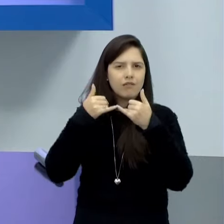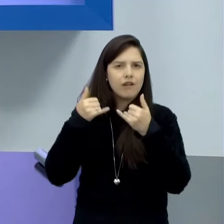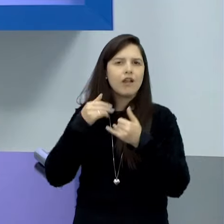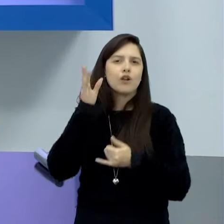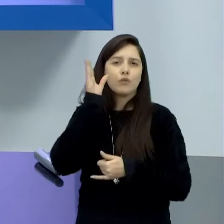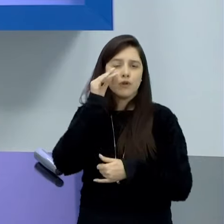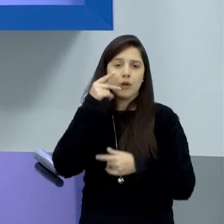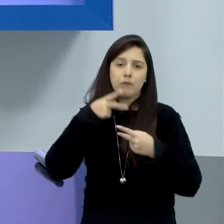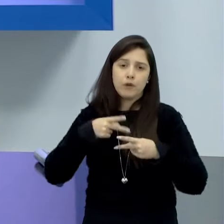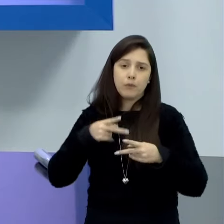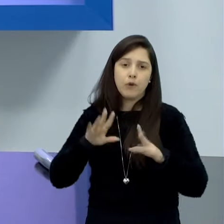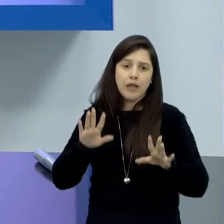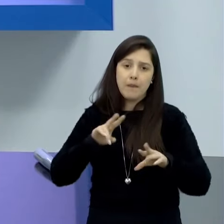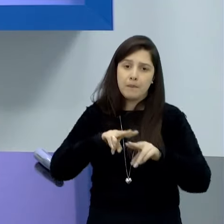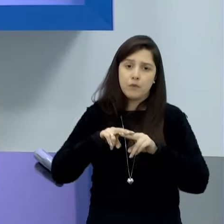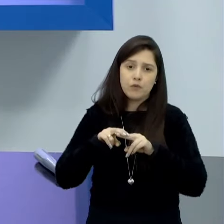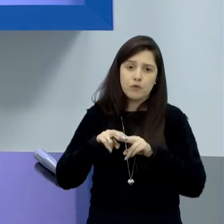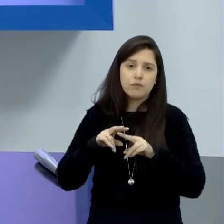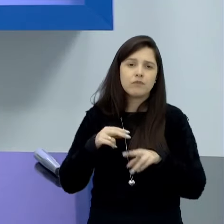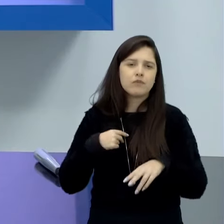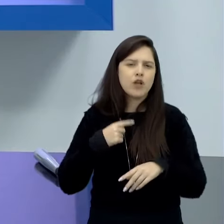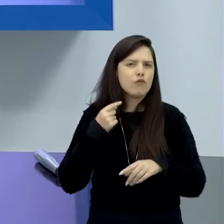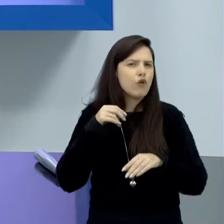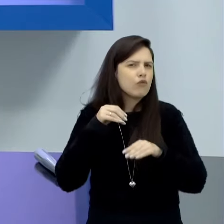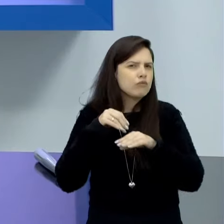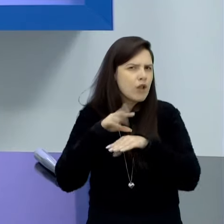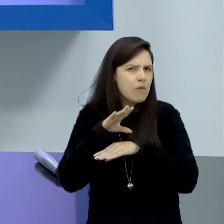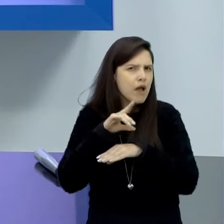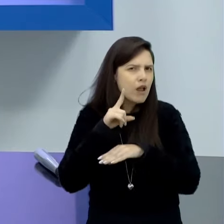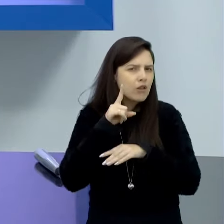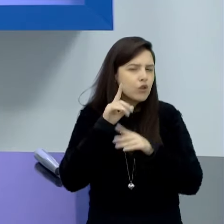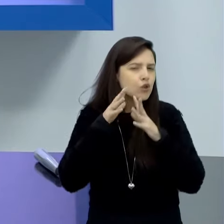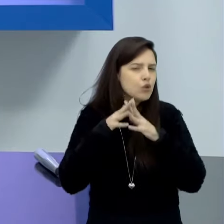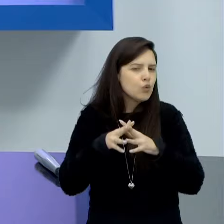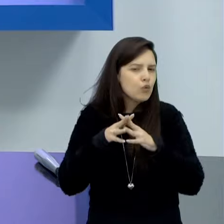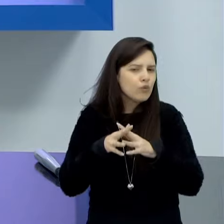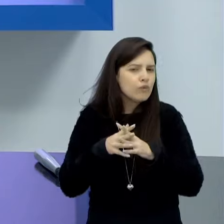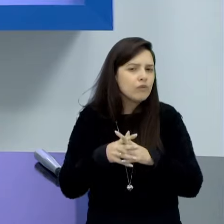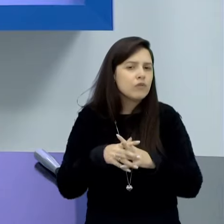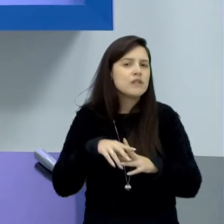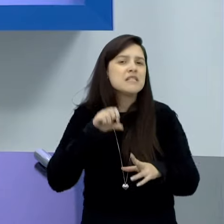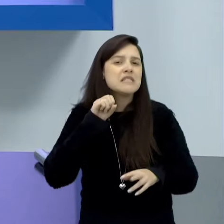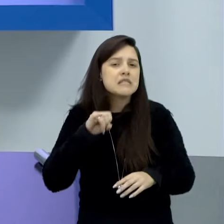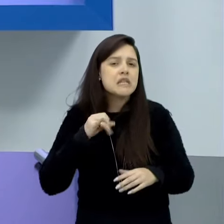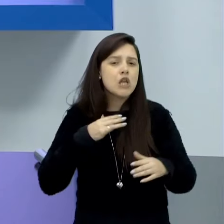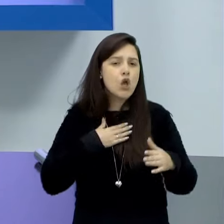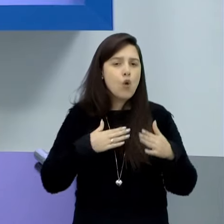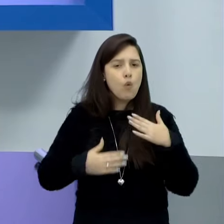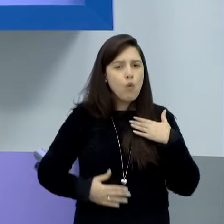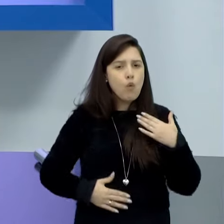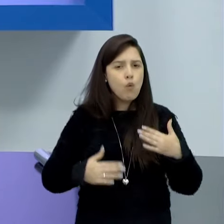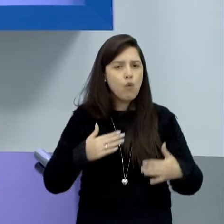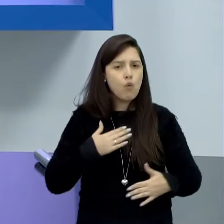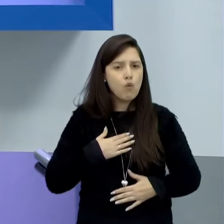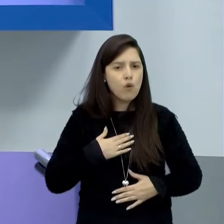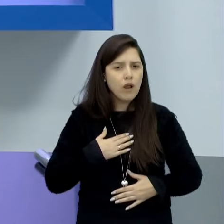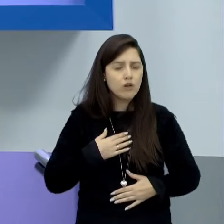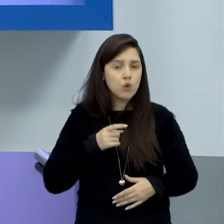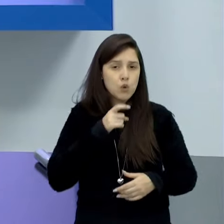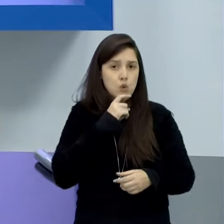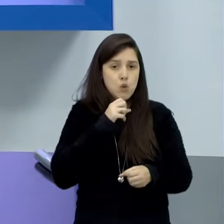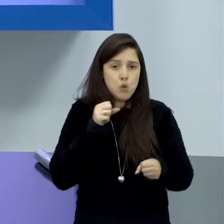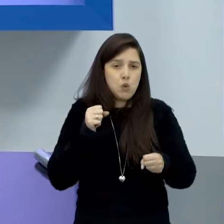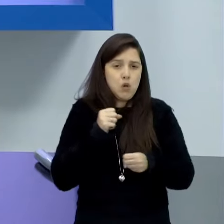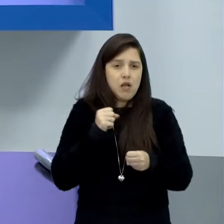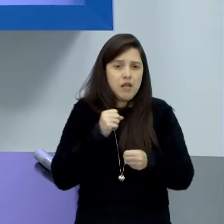fica por aqui. Porém, eu jogo uma dúvida para vocês. Se o corpo ele está congelado